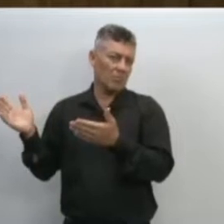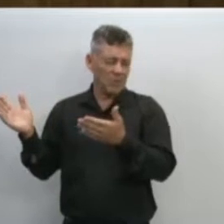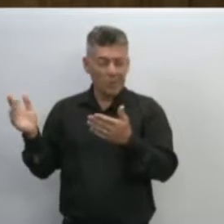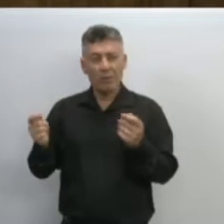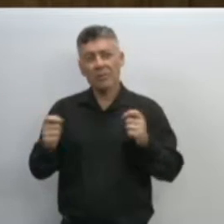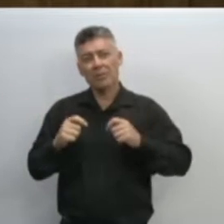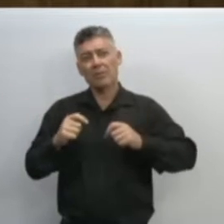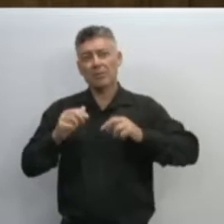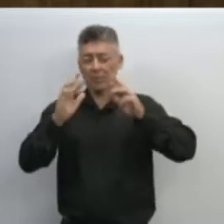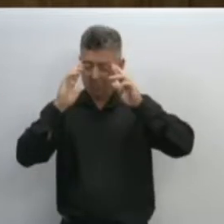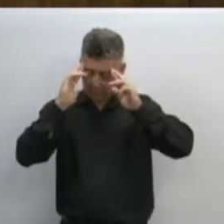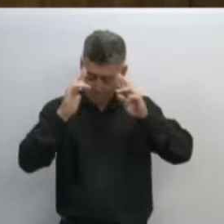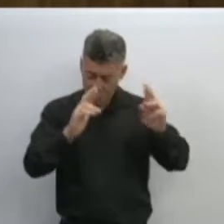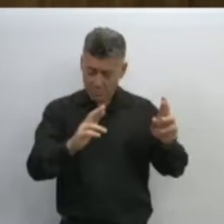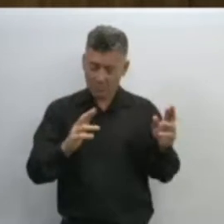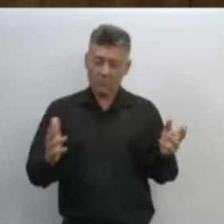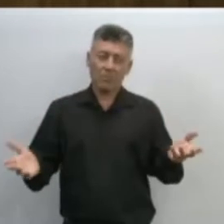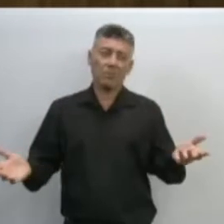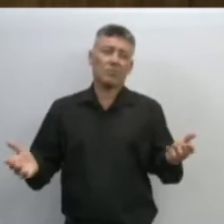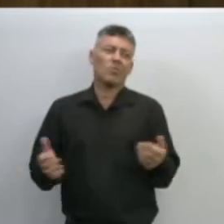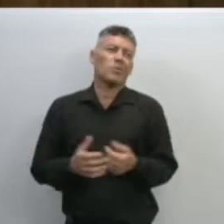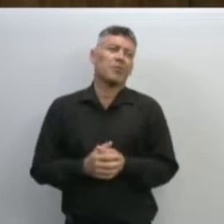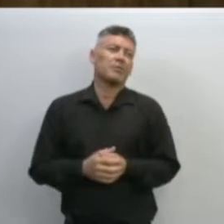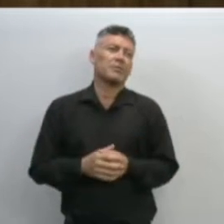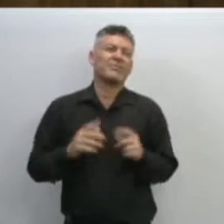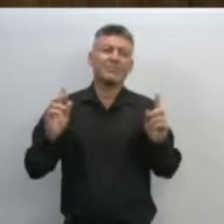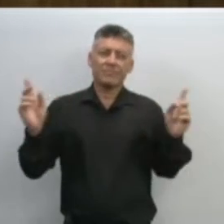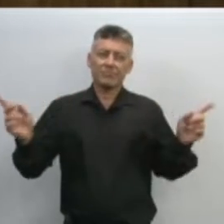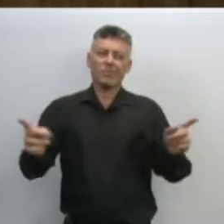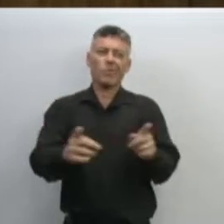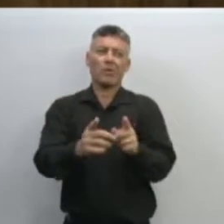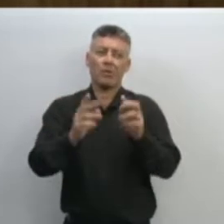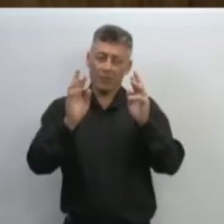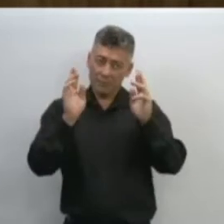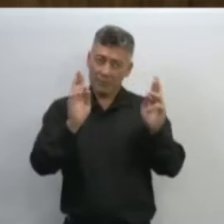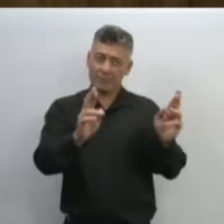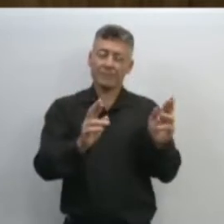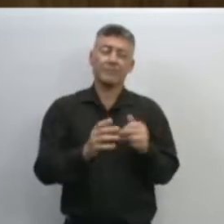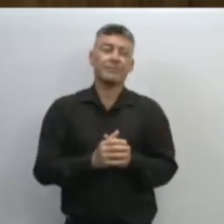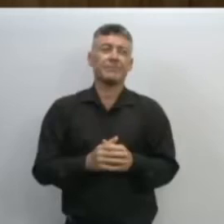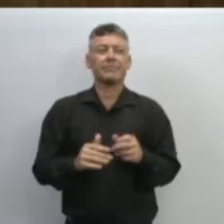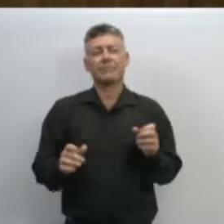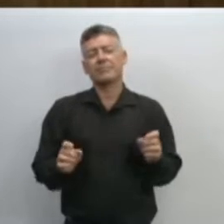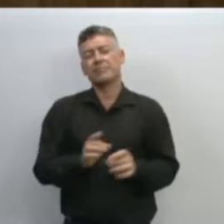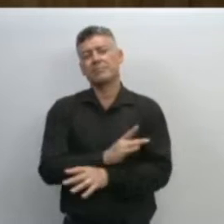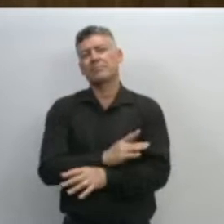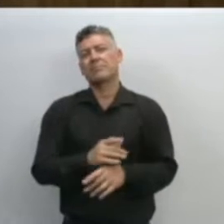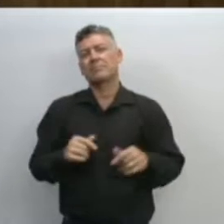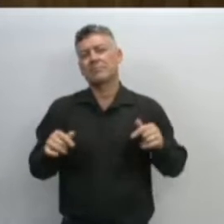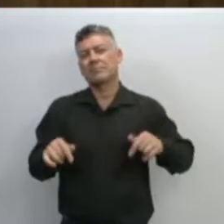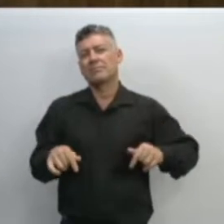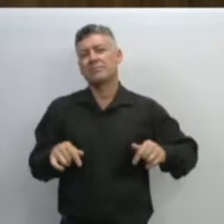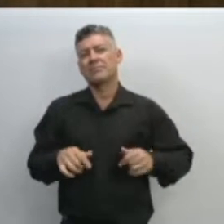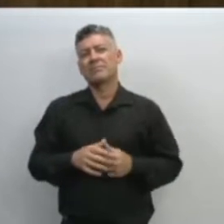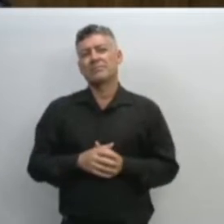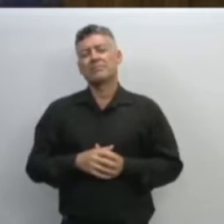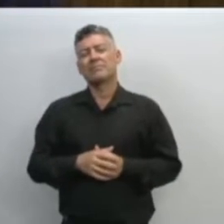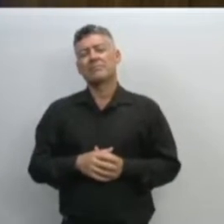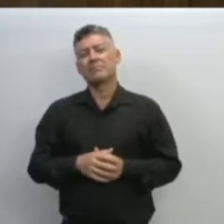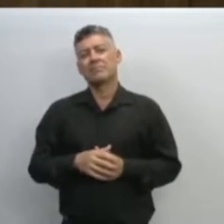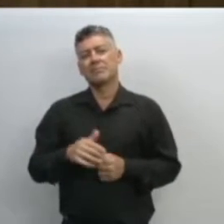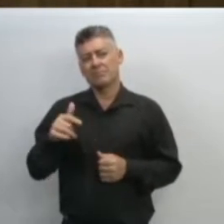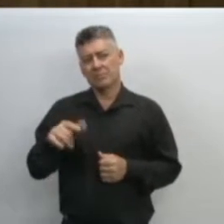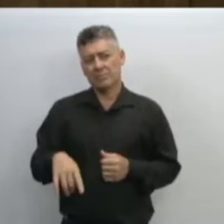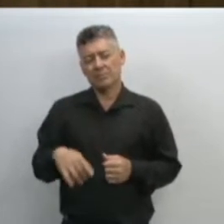Precisa respeitar os seus eleitores, precisa respeitar o nosso município. E para encerrar, senhor presidente, eu quero aqui mais uma